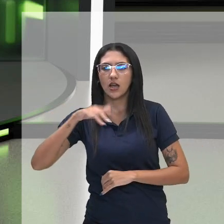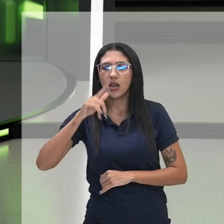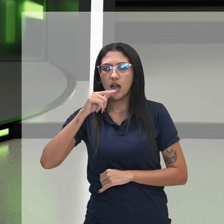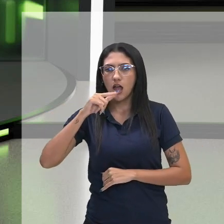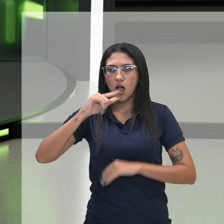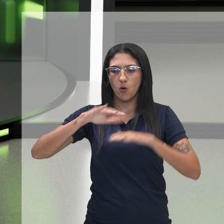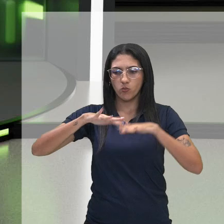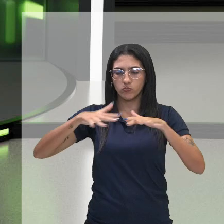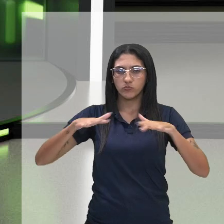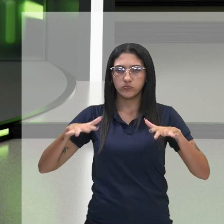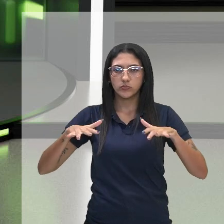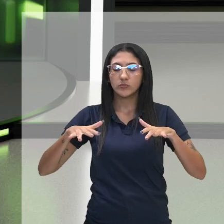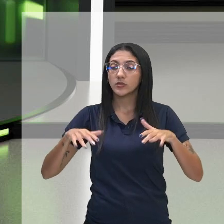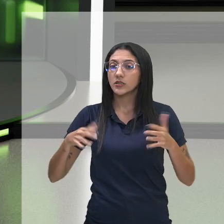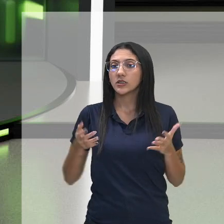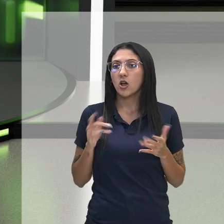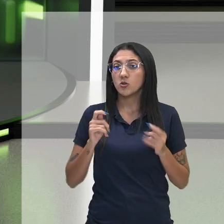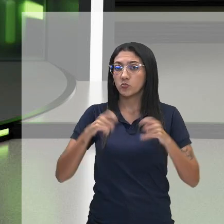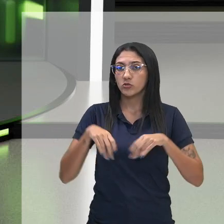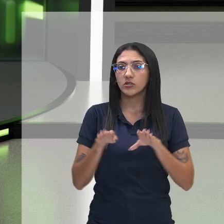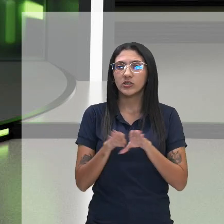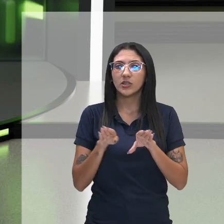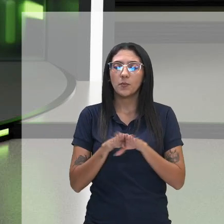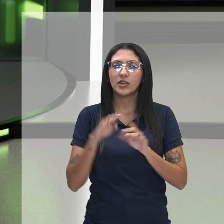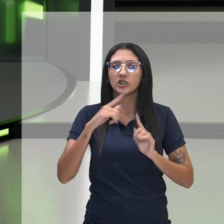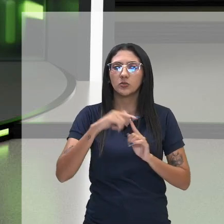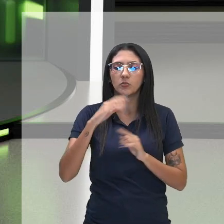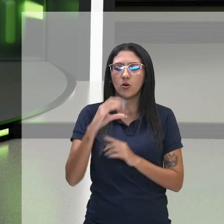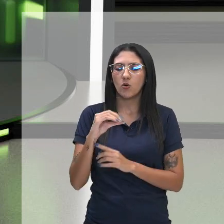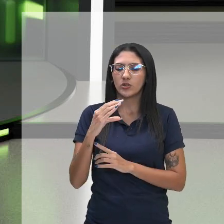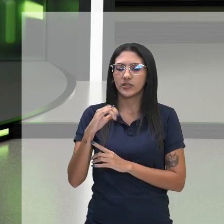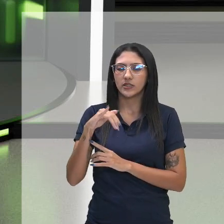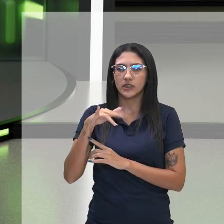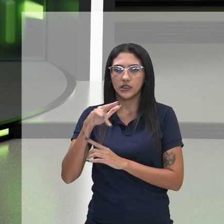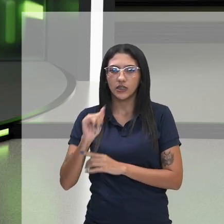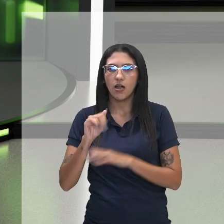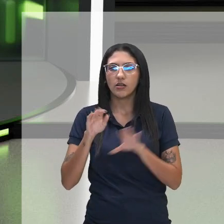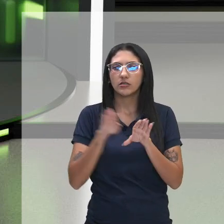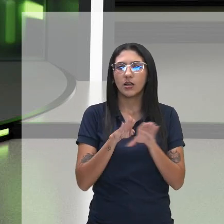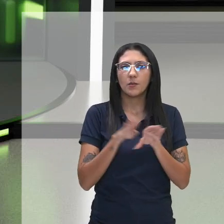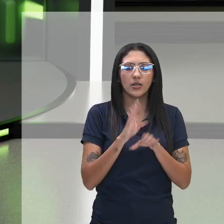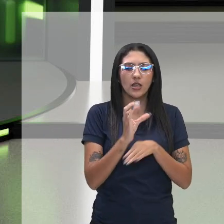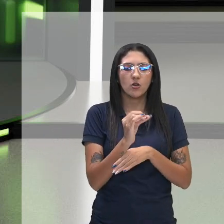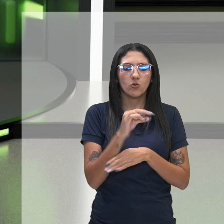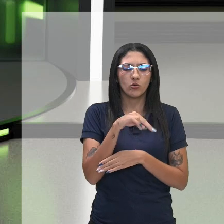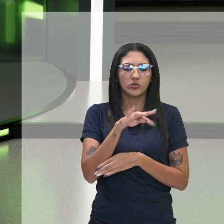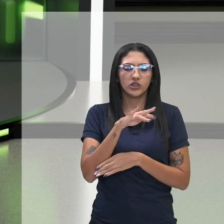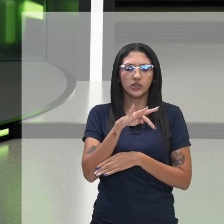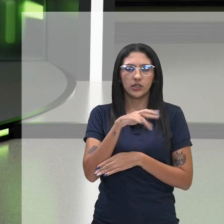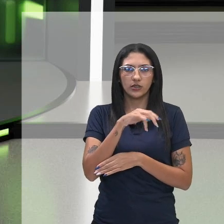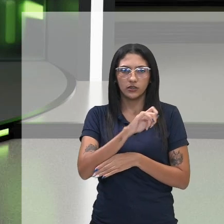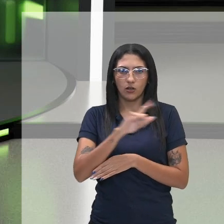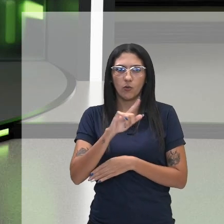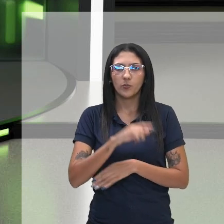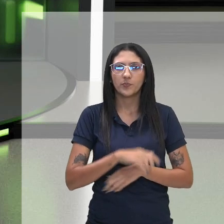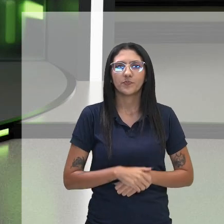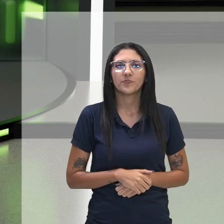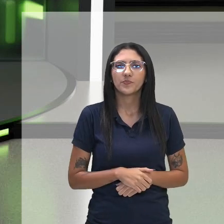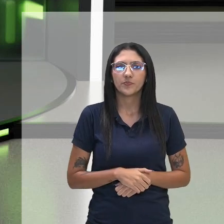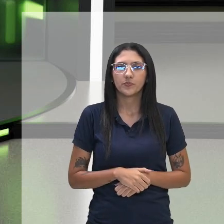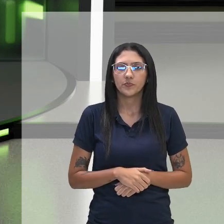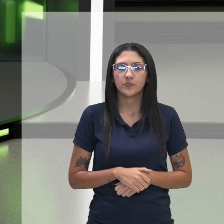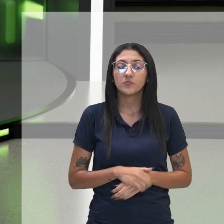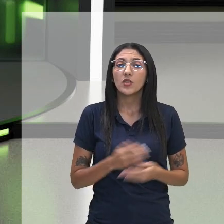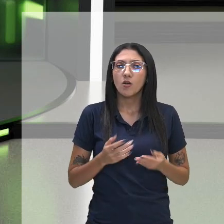dessas placas, a gente pode falar tanto de placas oceânicas quanto continentais, tá? Então, para a gente entender aqui esse mapa, em